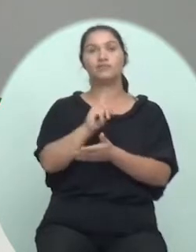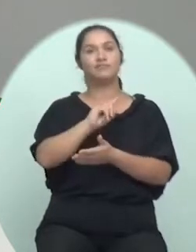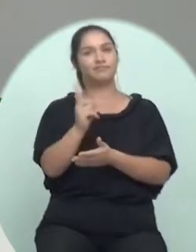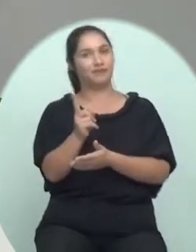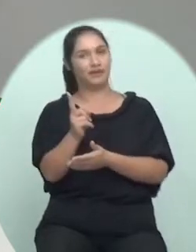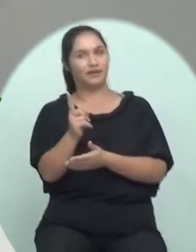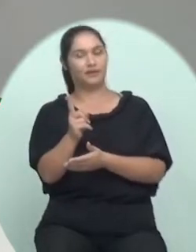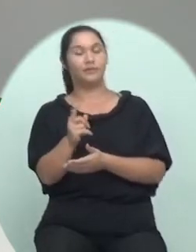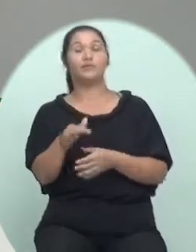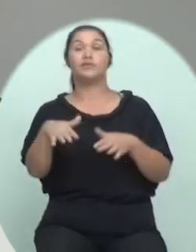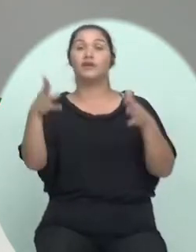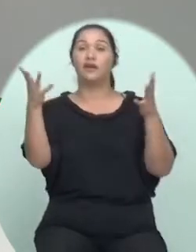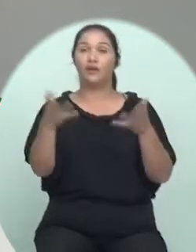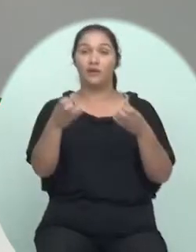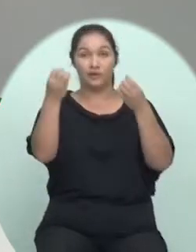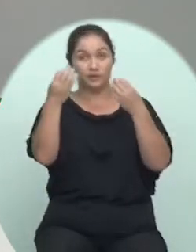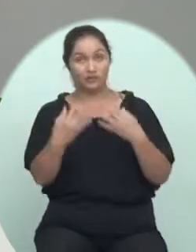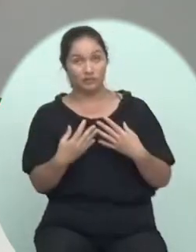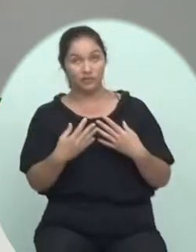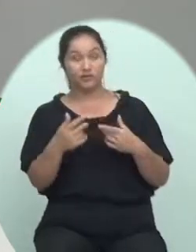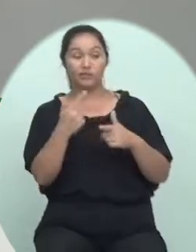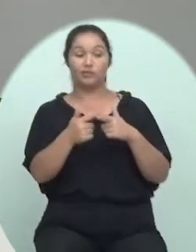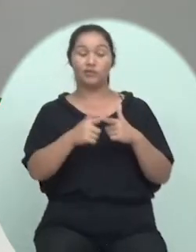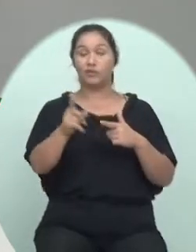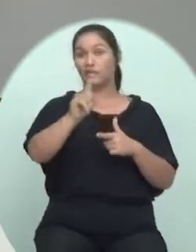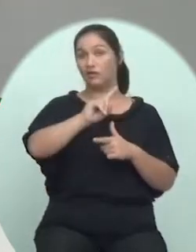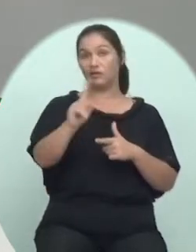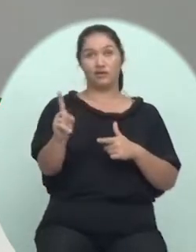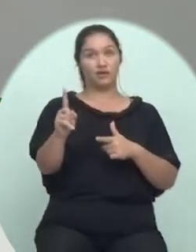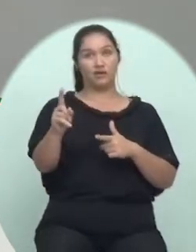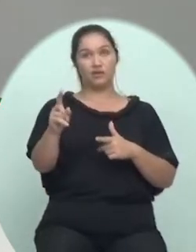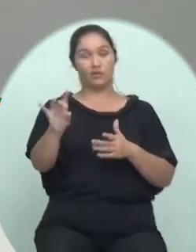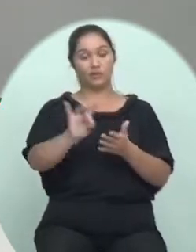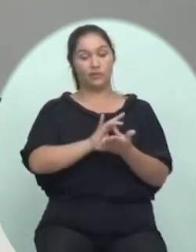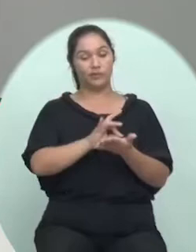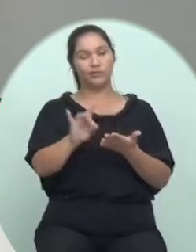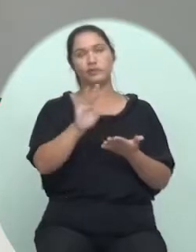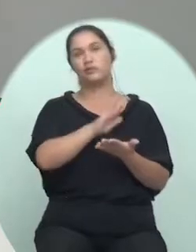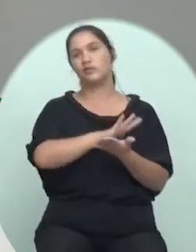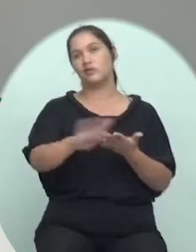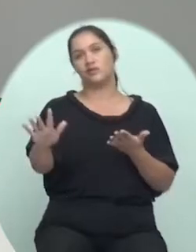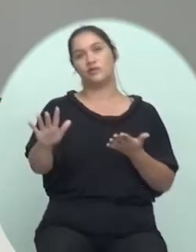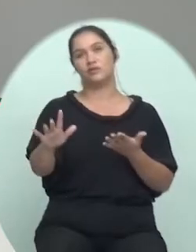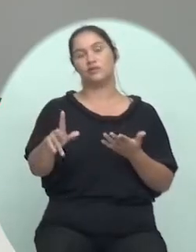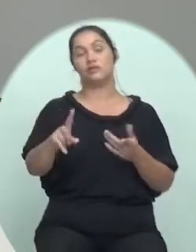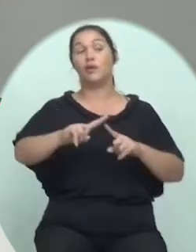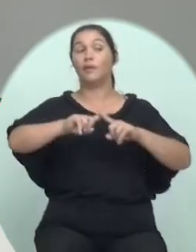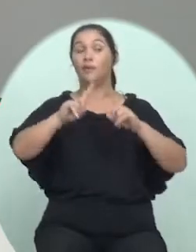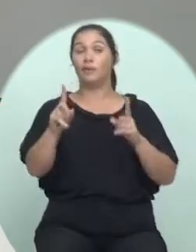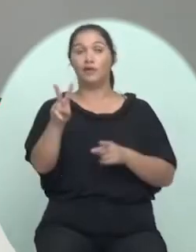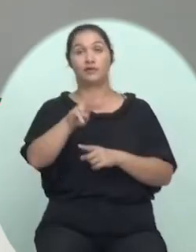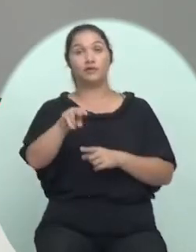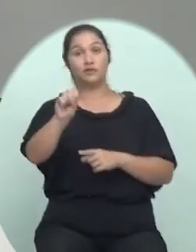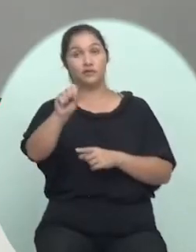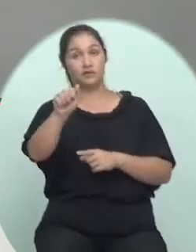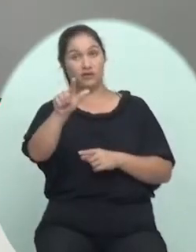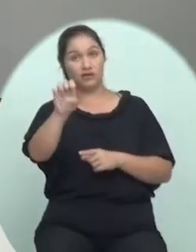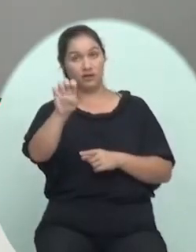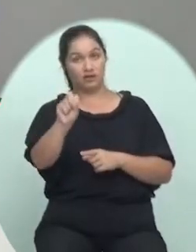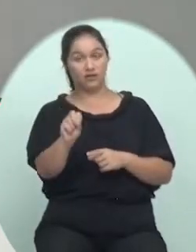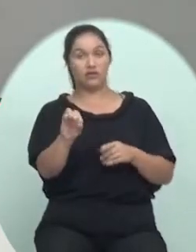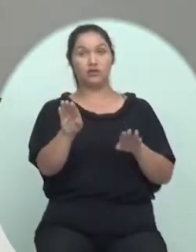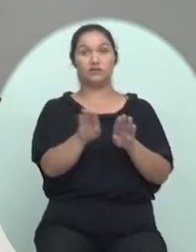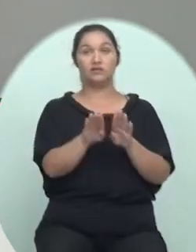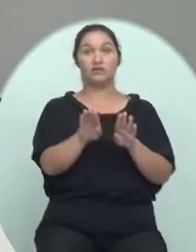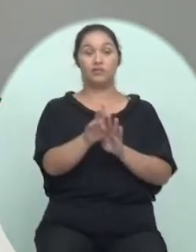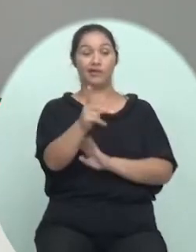asfalto. Então, as pessoas muitas vezes criticam, e não, tanto o vereador Salesi, como eu, como a vereadora Giovana, que